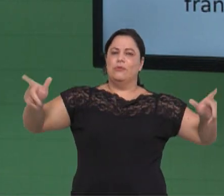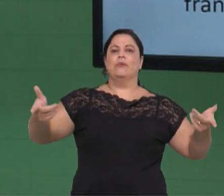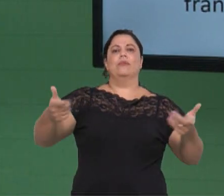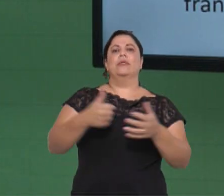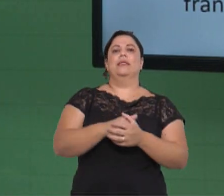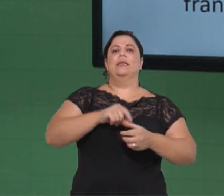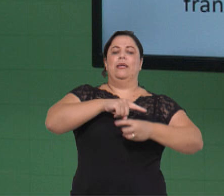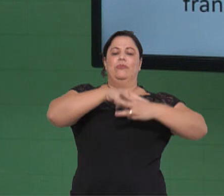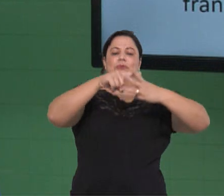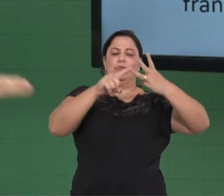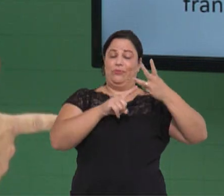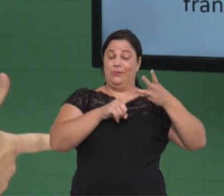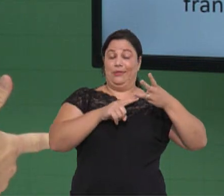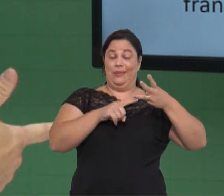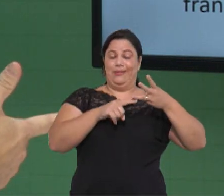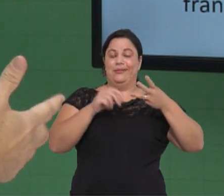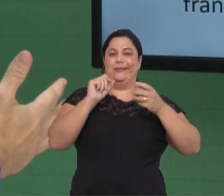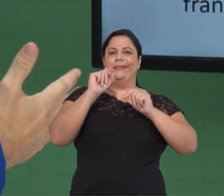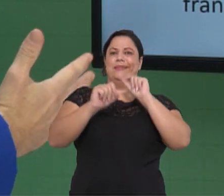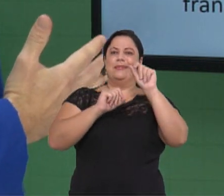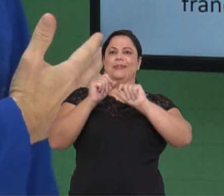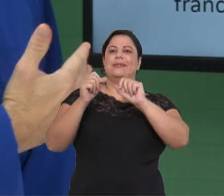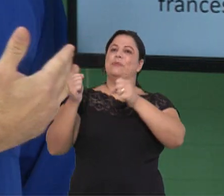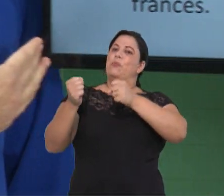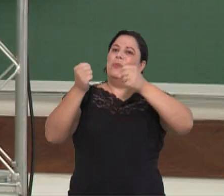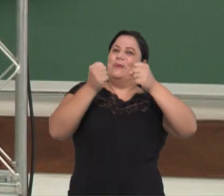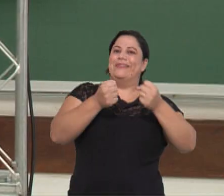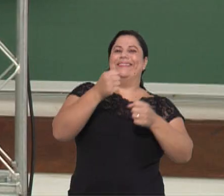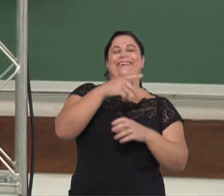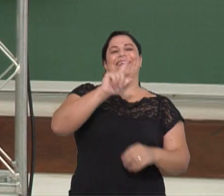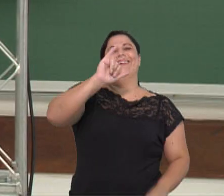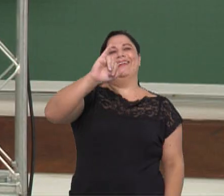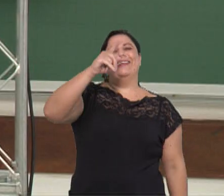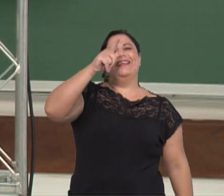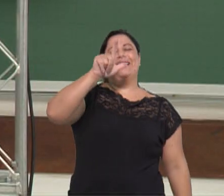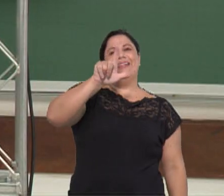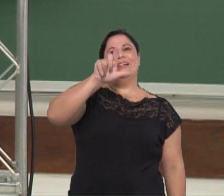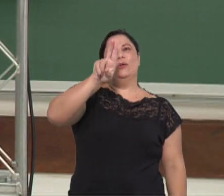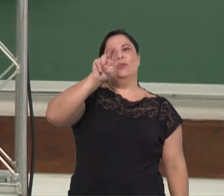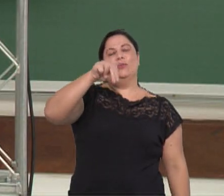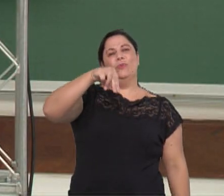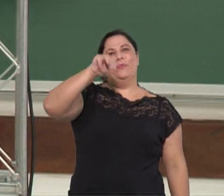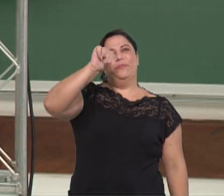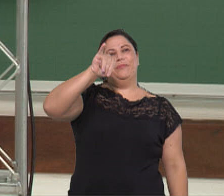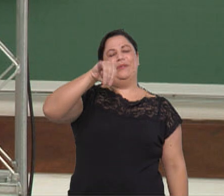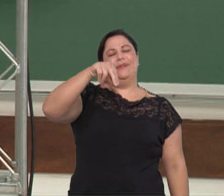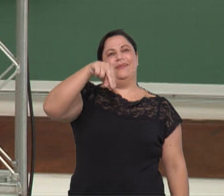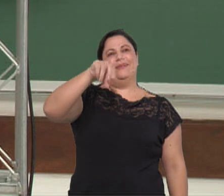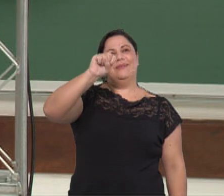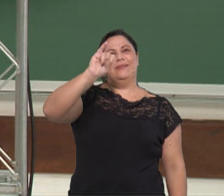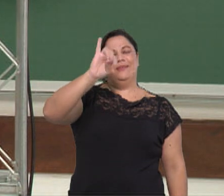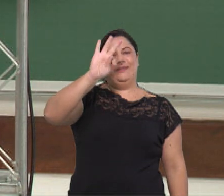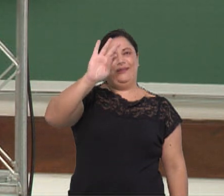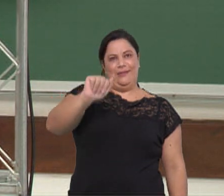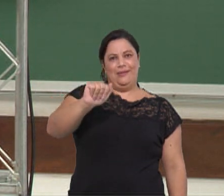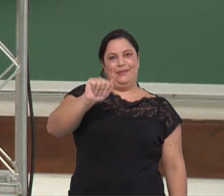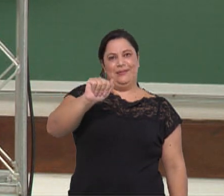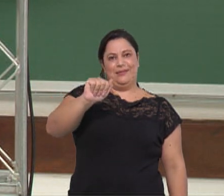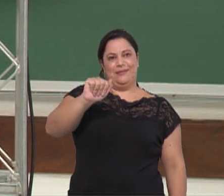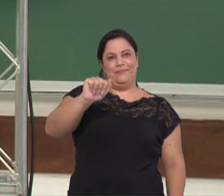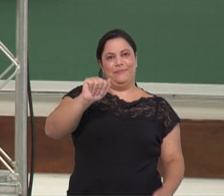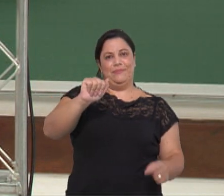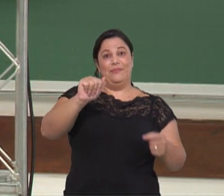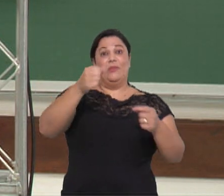judiciário? É claro que o rei não vai aceitar ser apenas o executivo. Então, pela